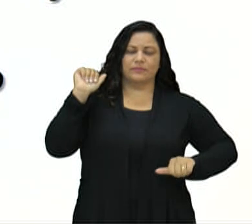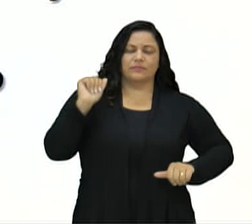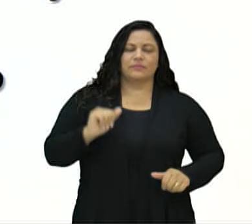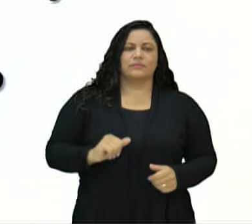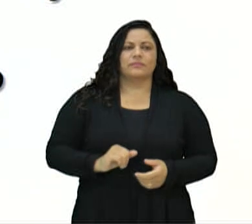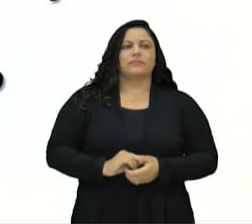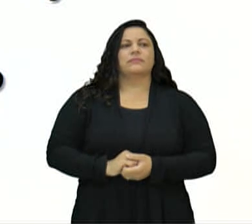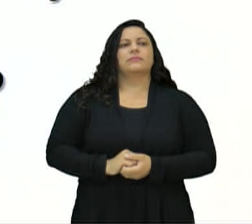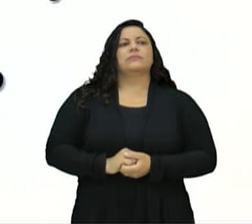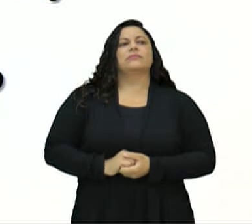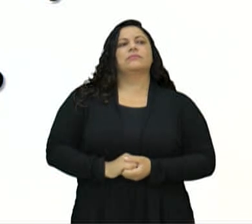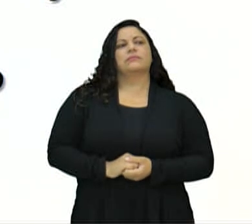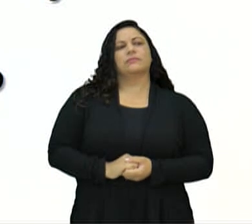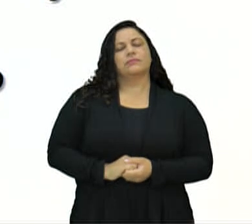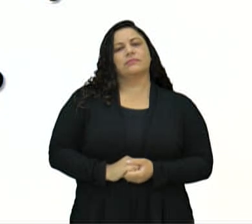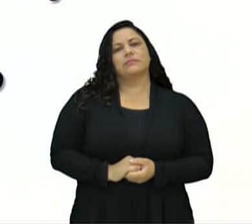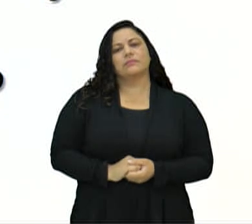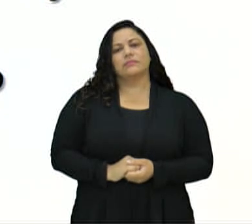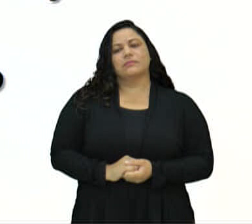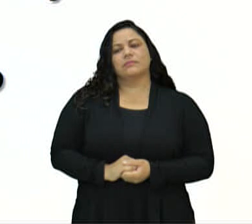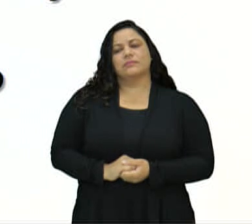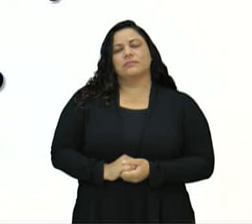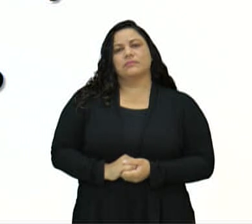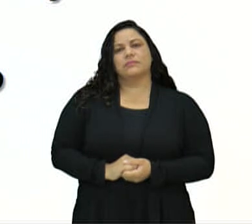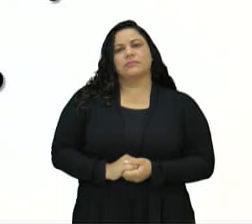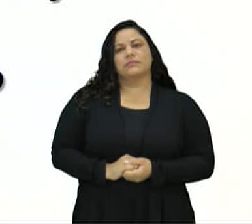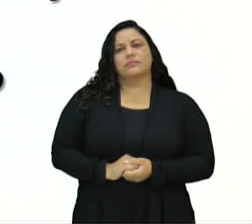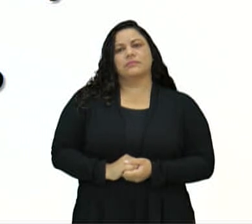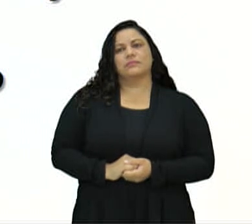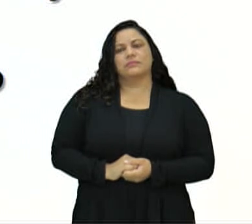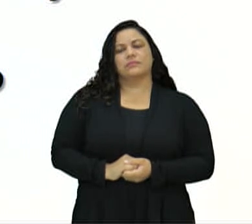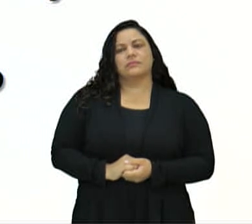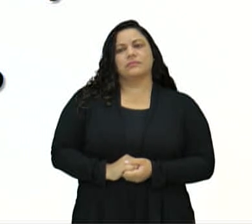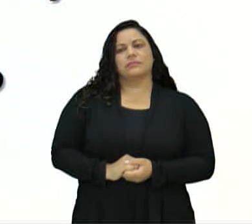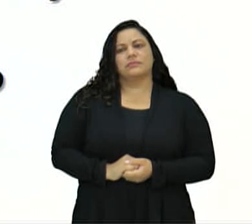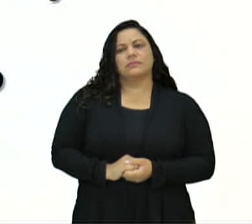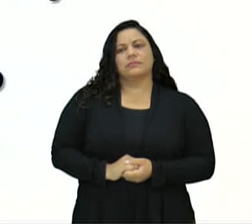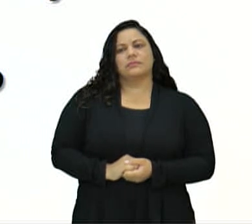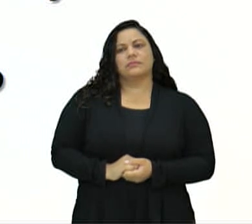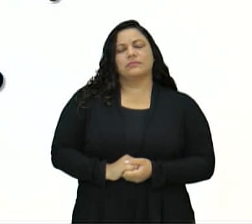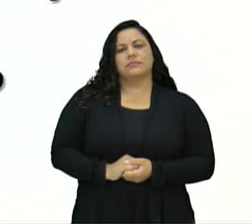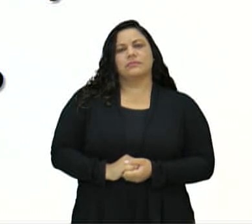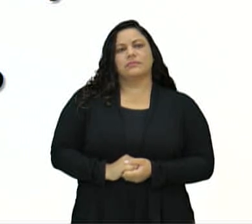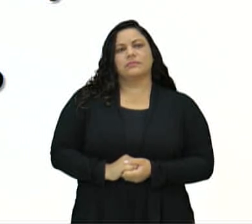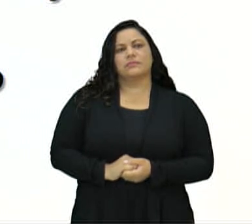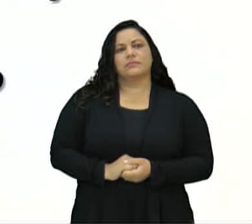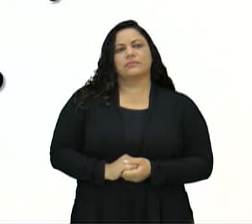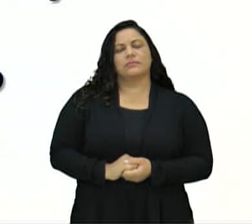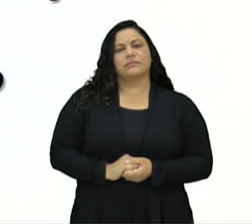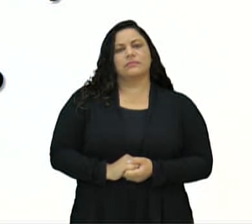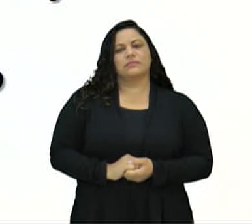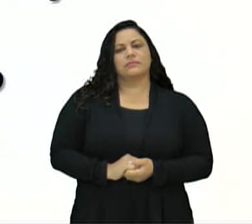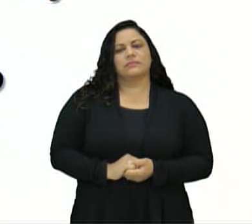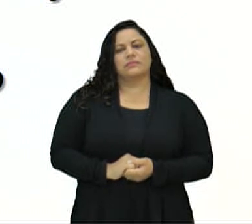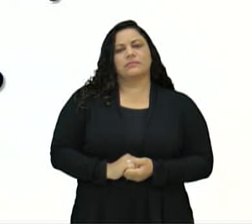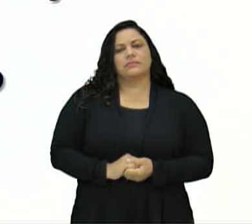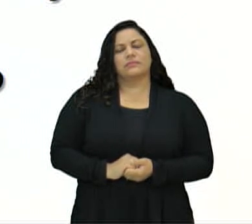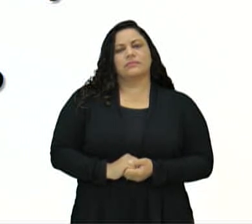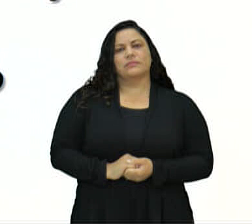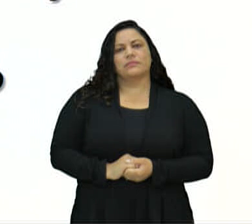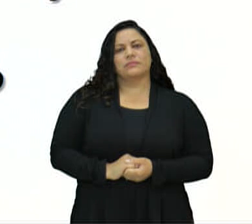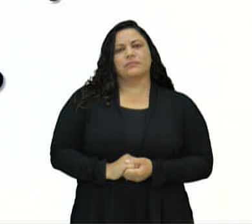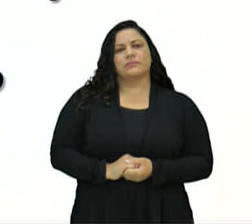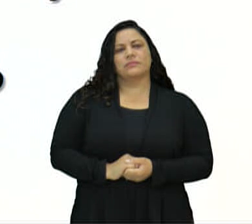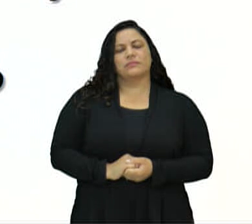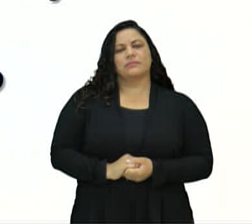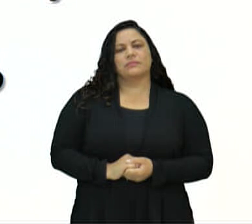por meio do diário. E hoje, sabes quais são as maneiras e meios que se utilizam para